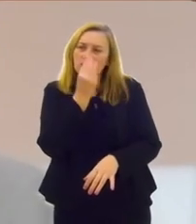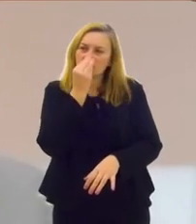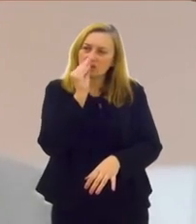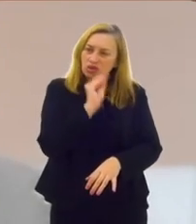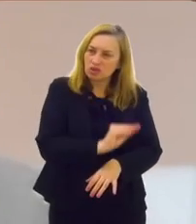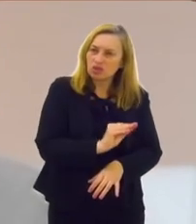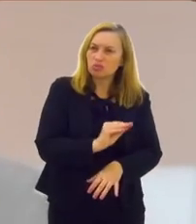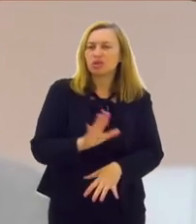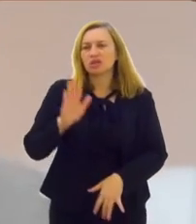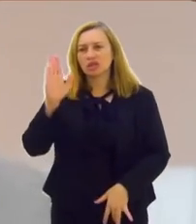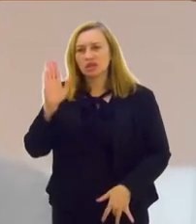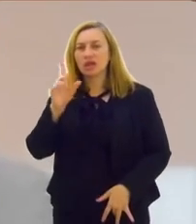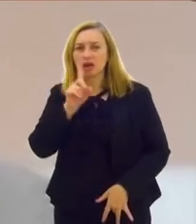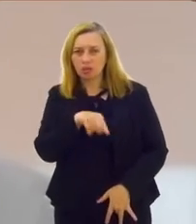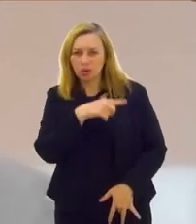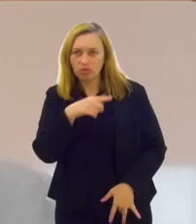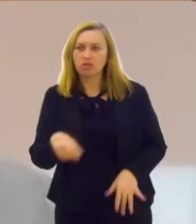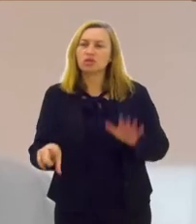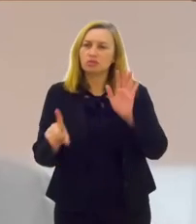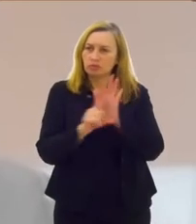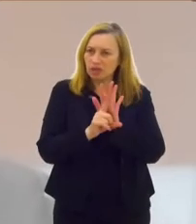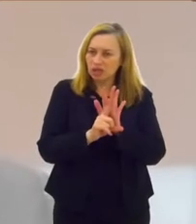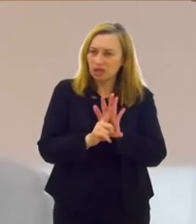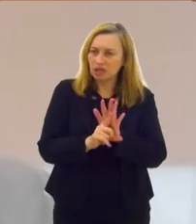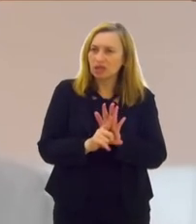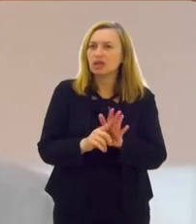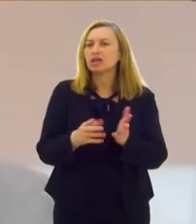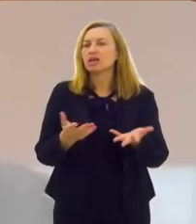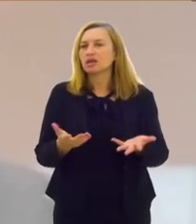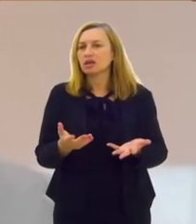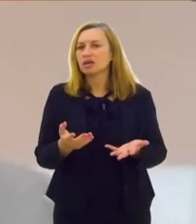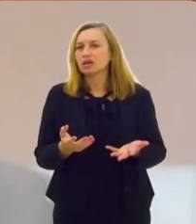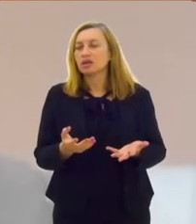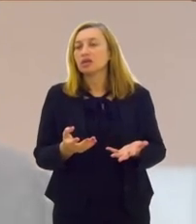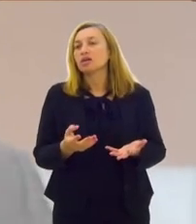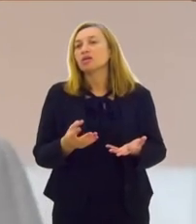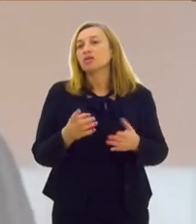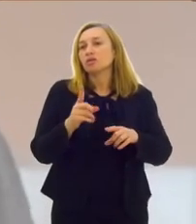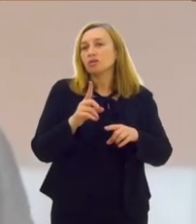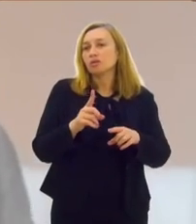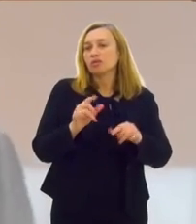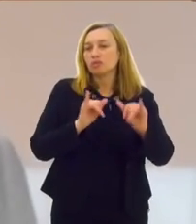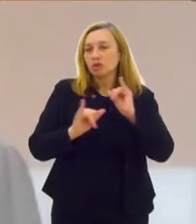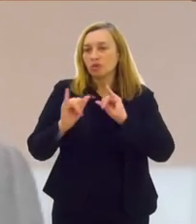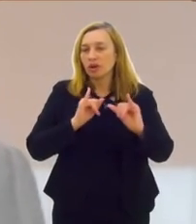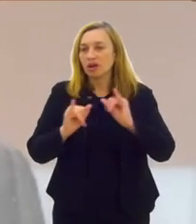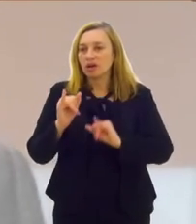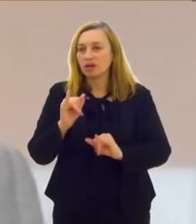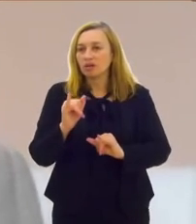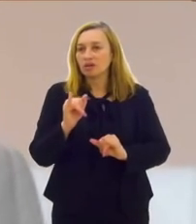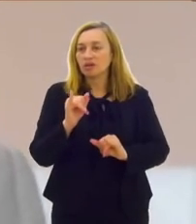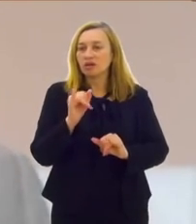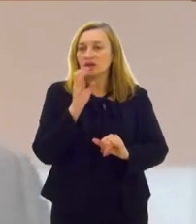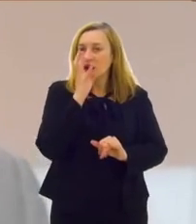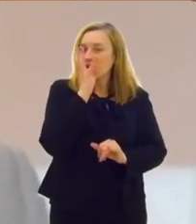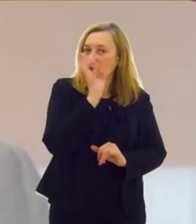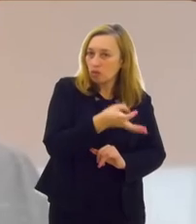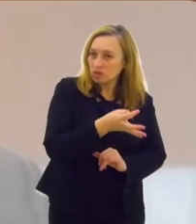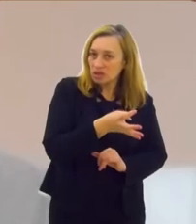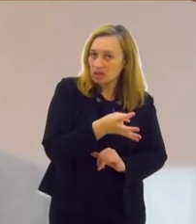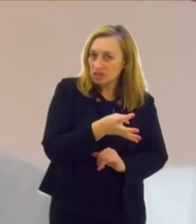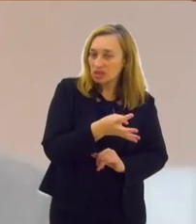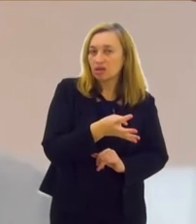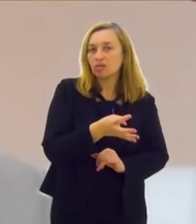candidatos. Isso é proibido pela legislação. Propaganda ofensiva à honra,